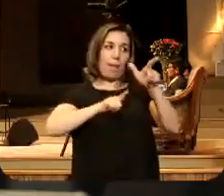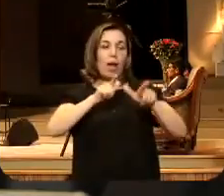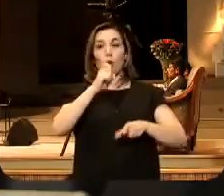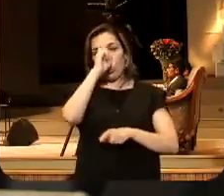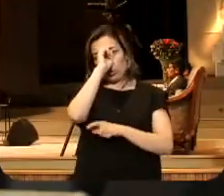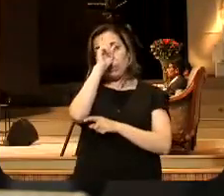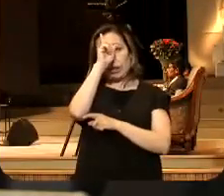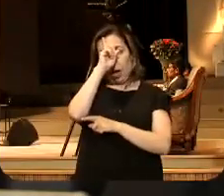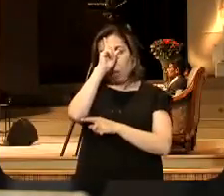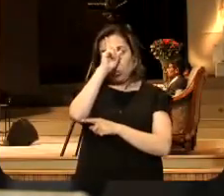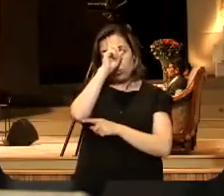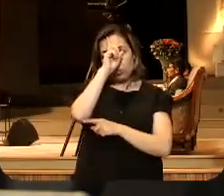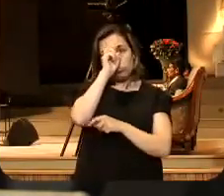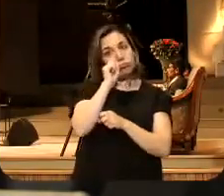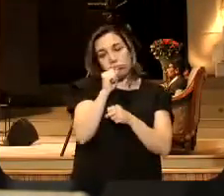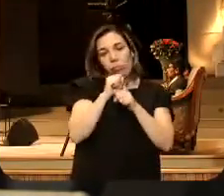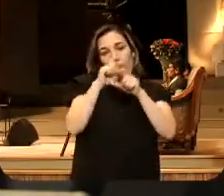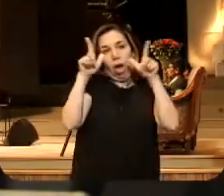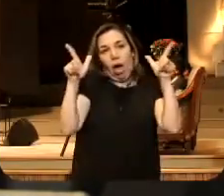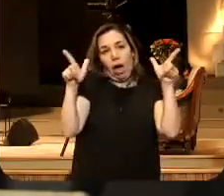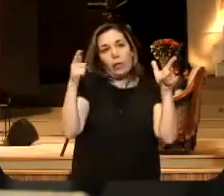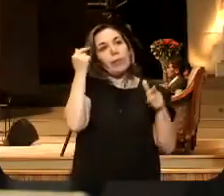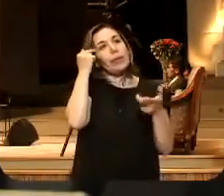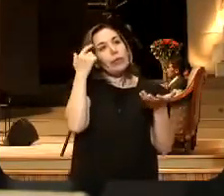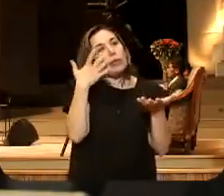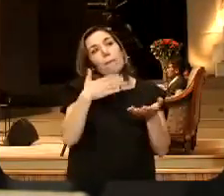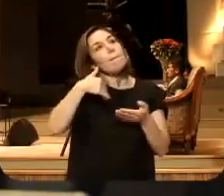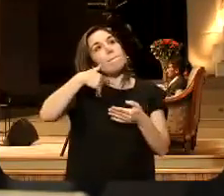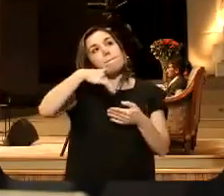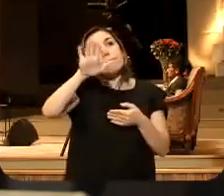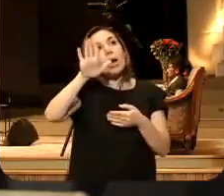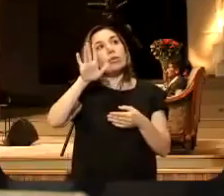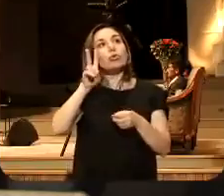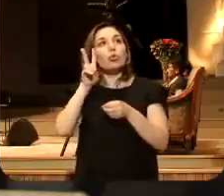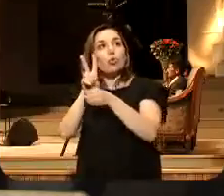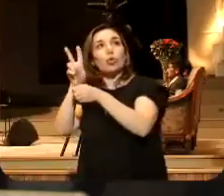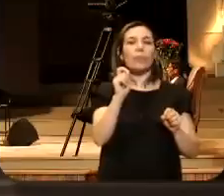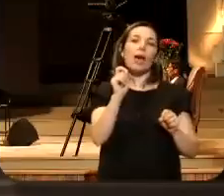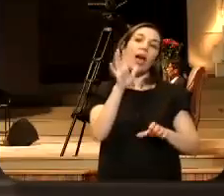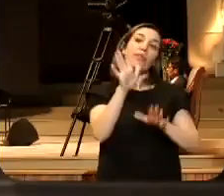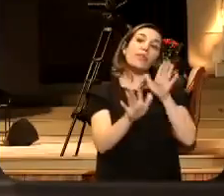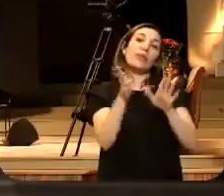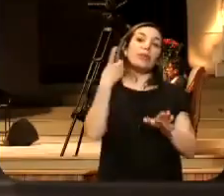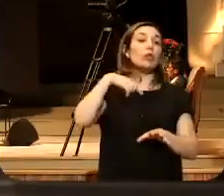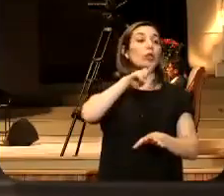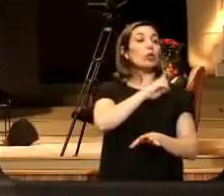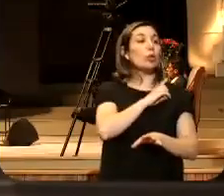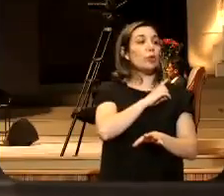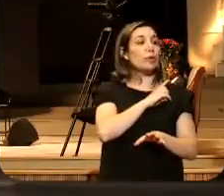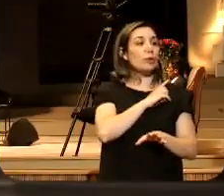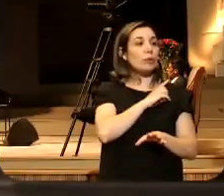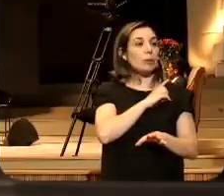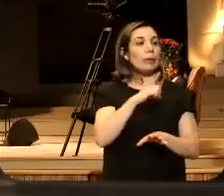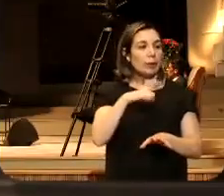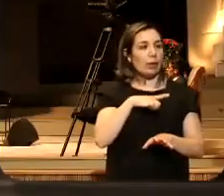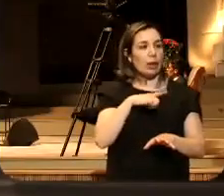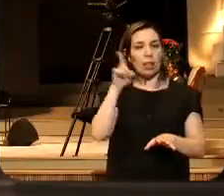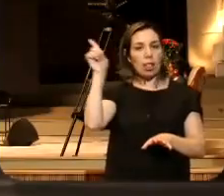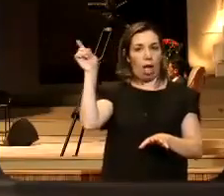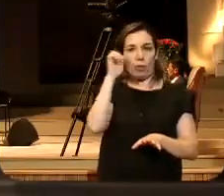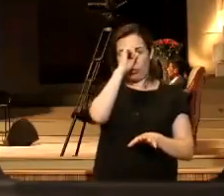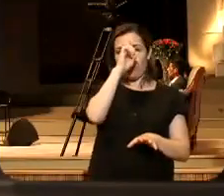na questão do cuidado àqueles que estão enfermos. Nós trabalhamos com doenças graves